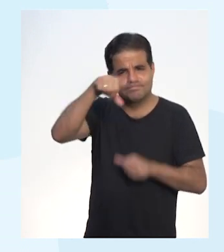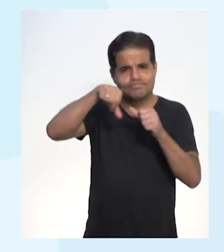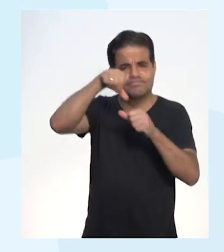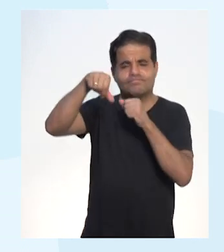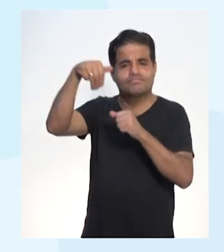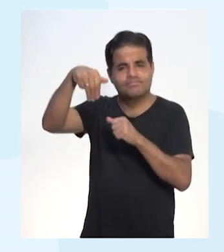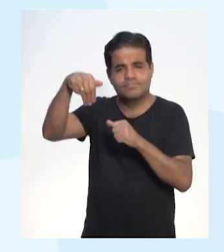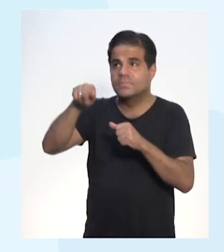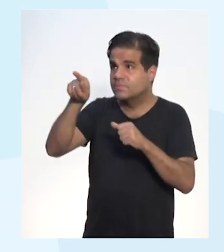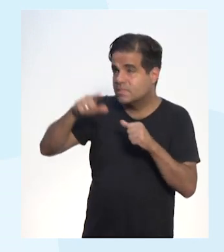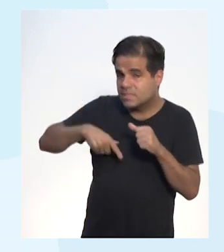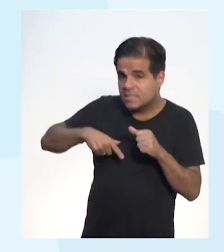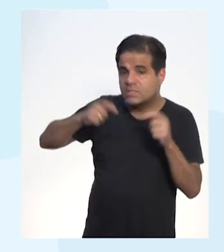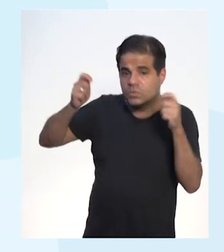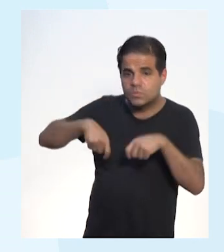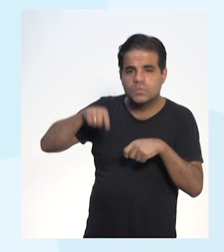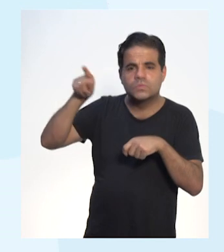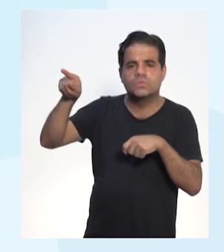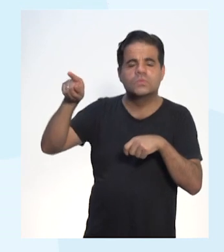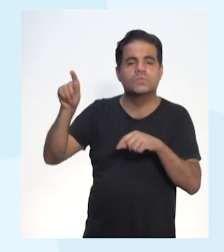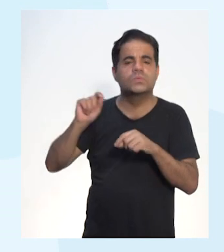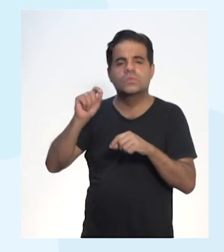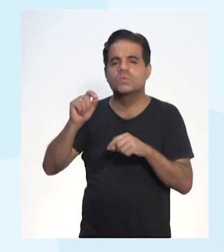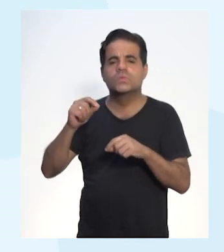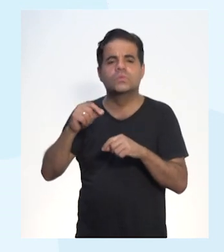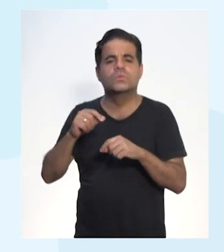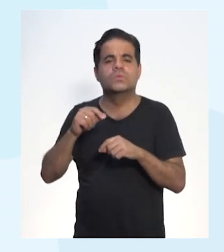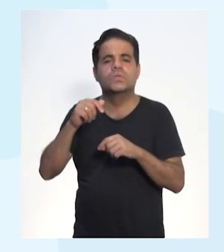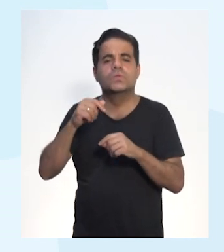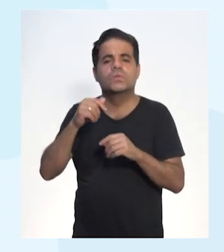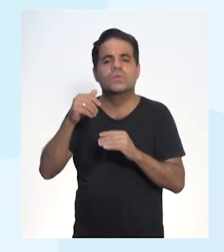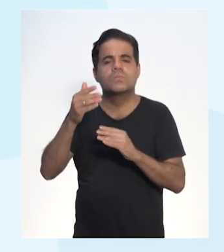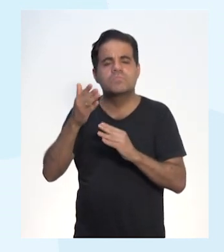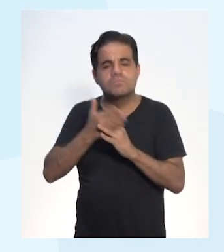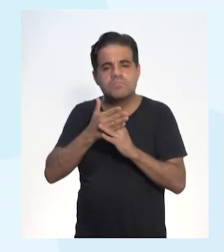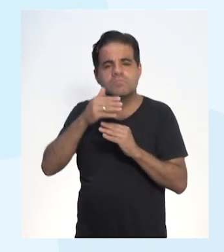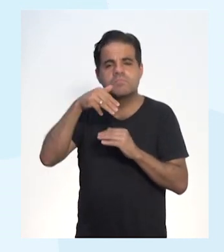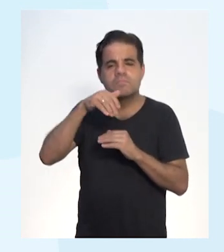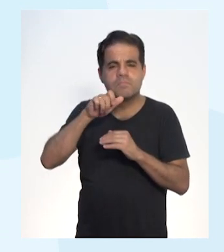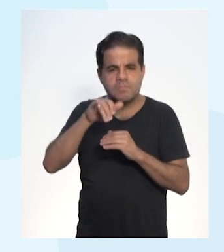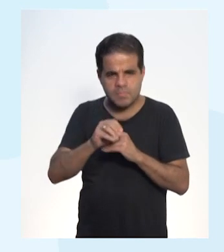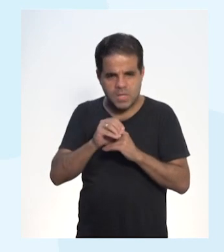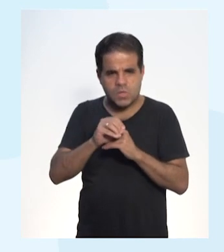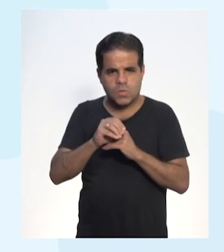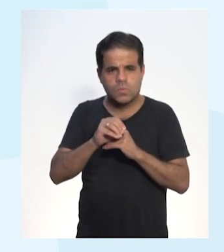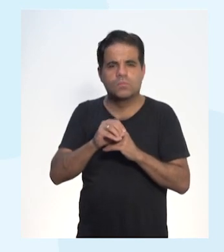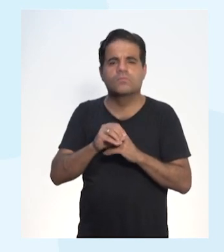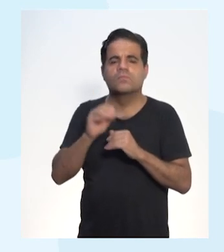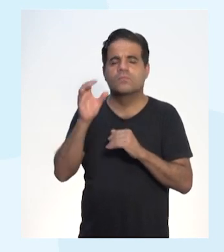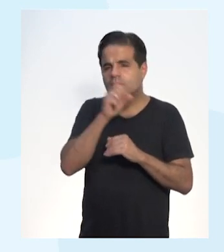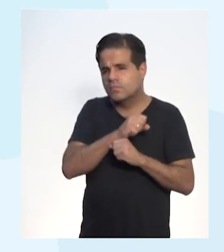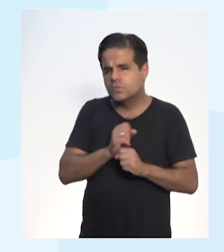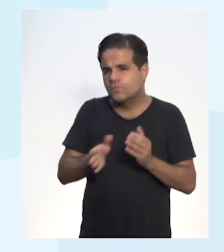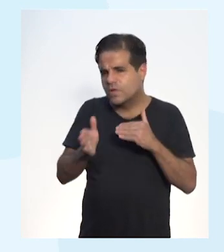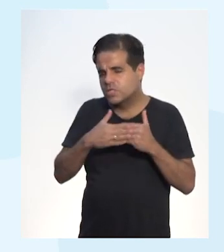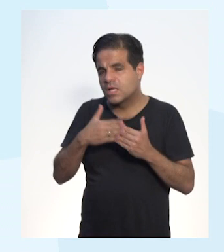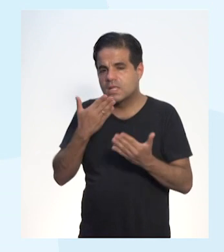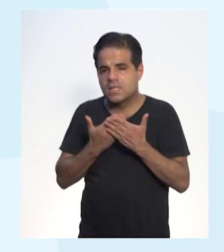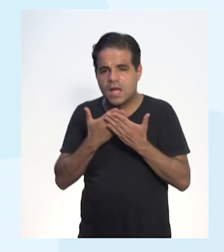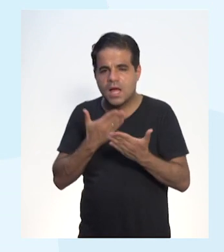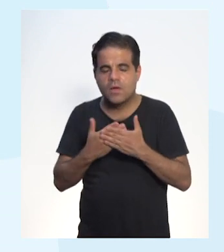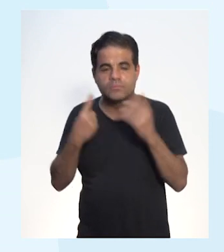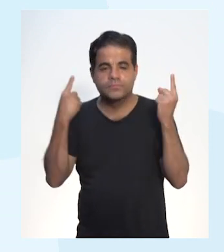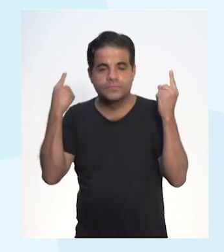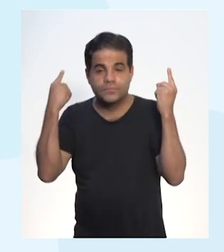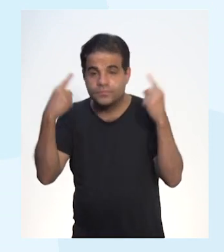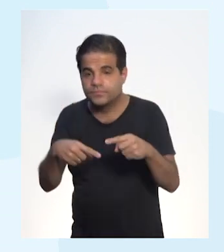metros. Então, você teria, nessas condições, meio newton interagindo. Tipo, eu tenho um desafio rápido aqui para a gente fechar essa aula. Vamos aí,